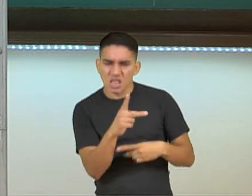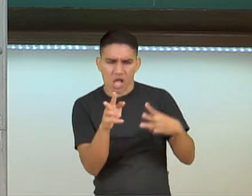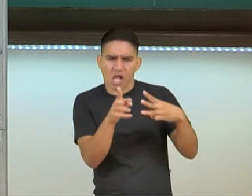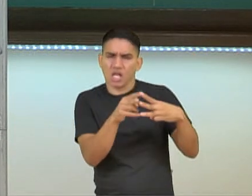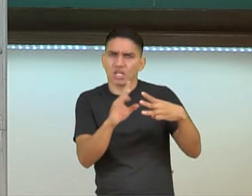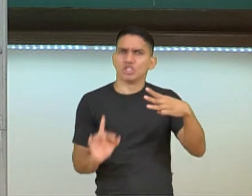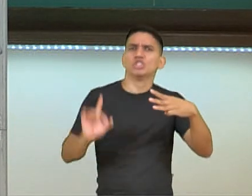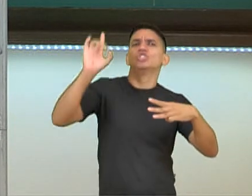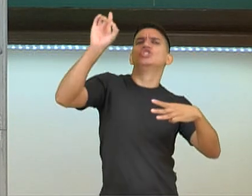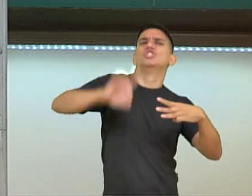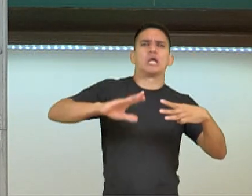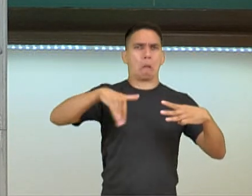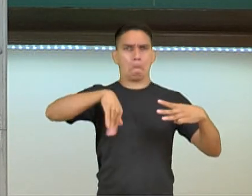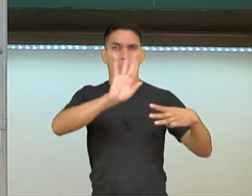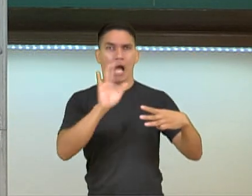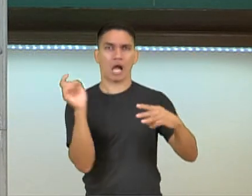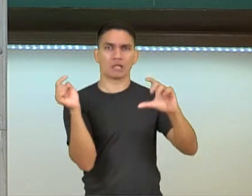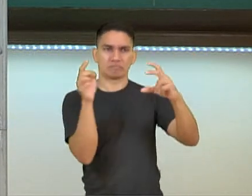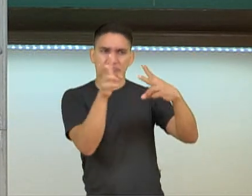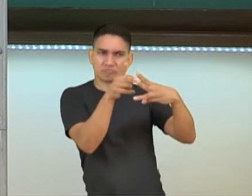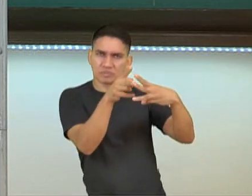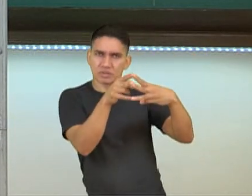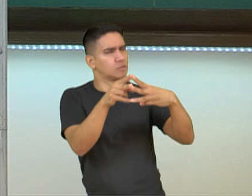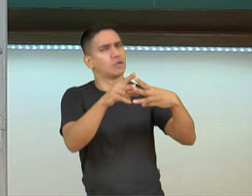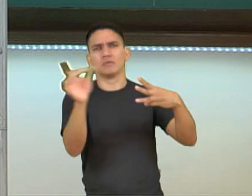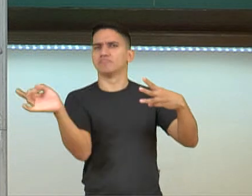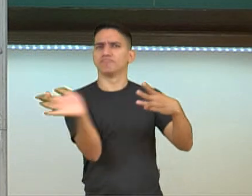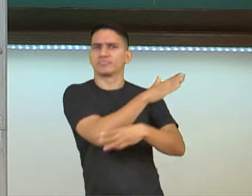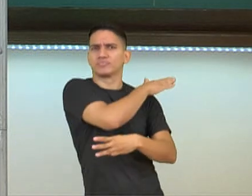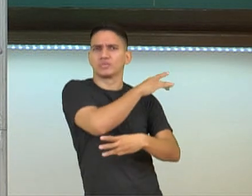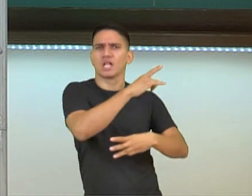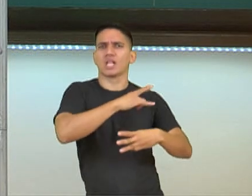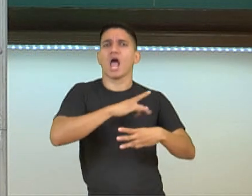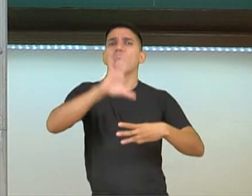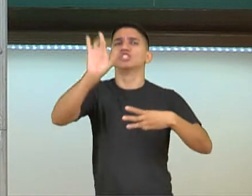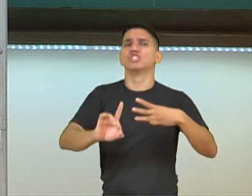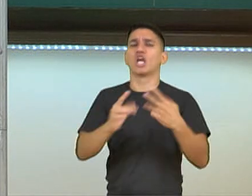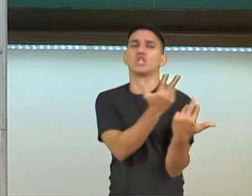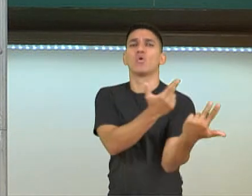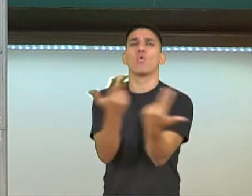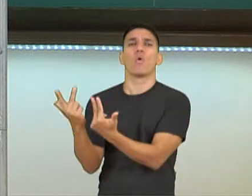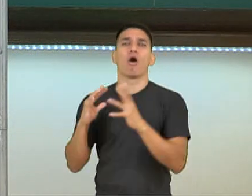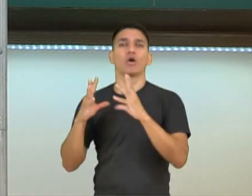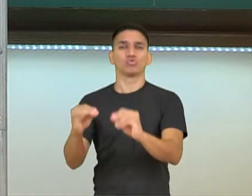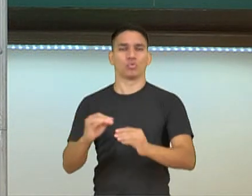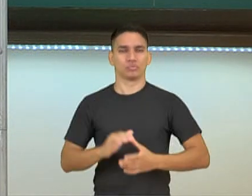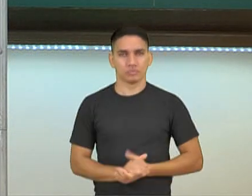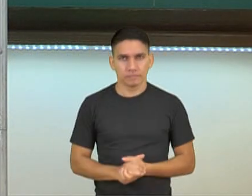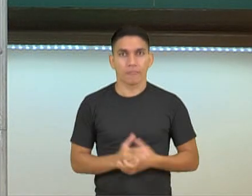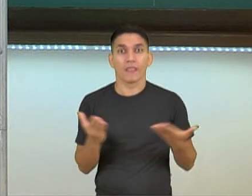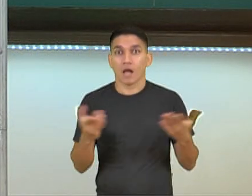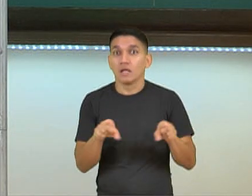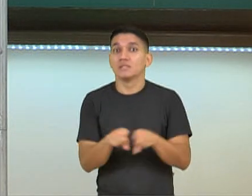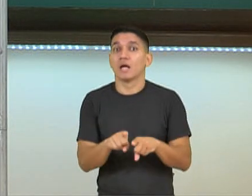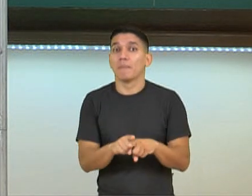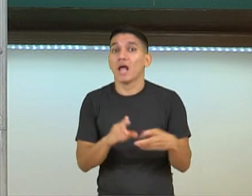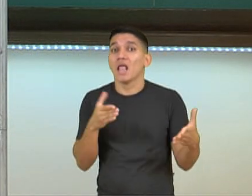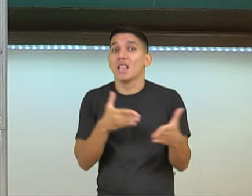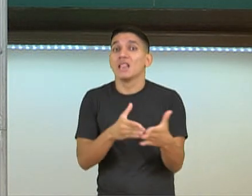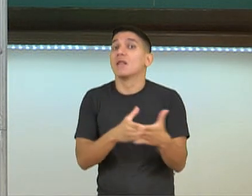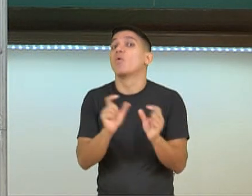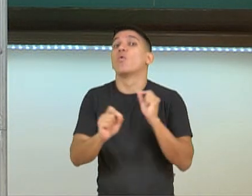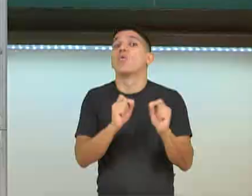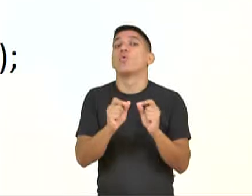primeiro Estado e o segundo Estado tinham foram eliminados. Mais ainda, eles vão limitar o poder do